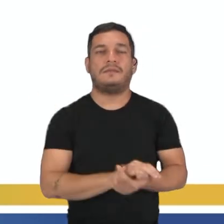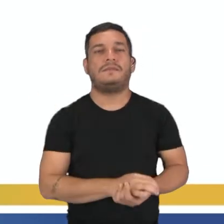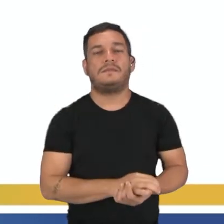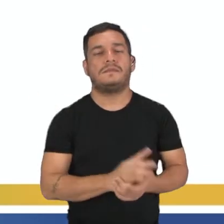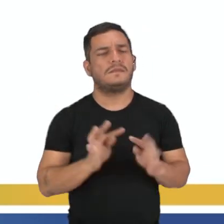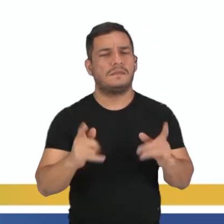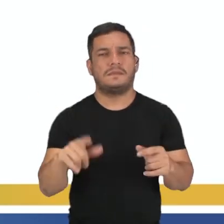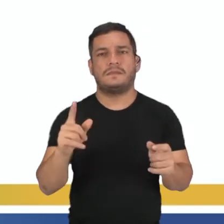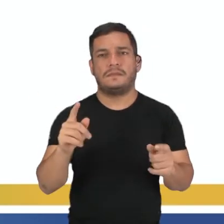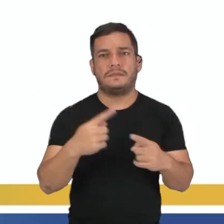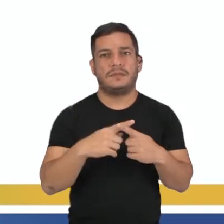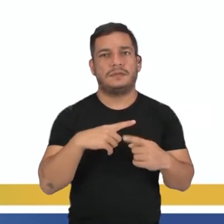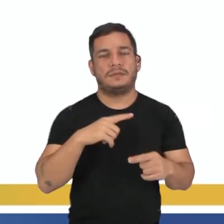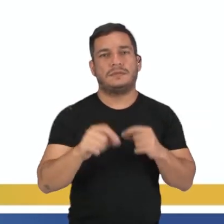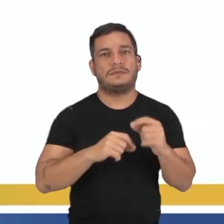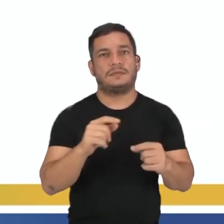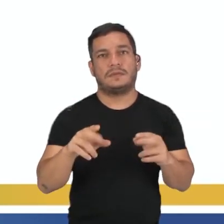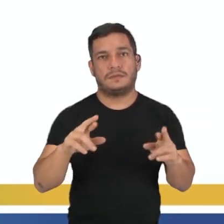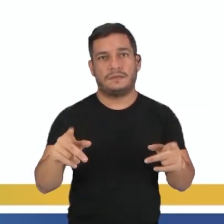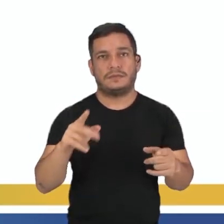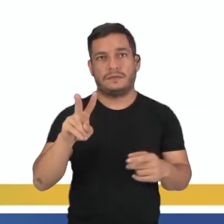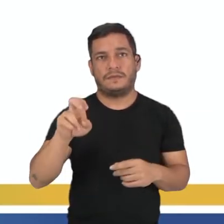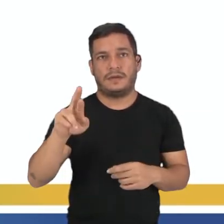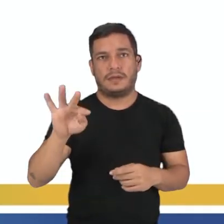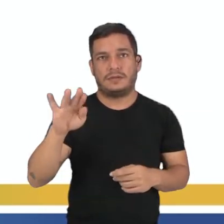H, todos porque são opostos pelo vértice.